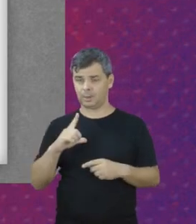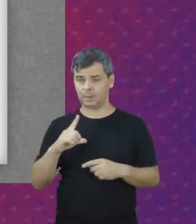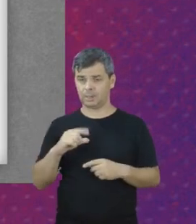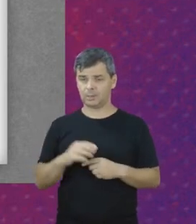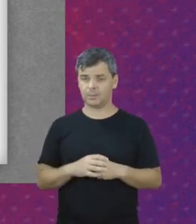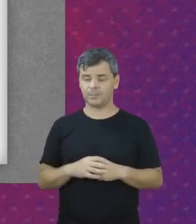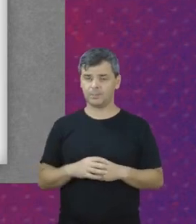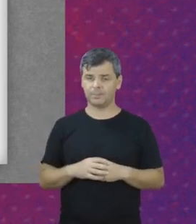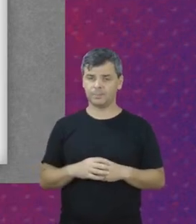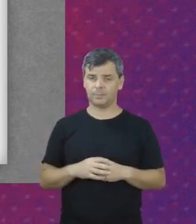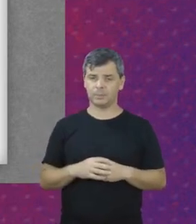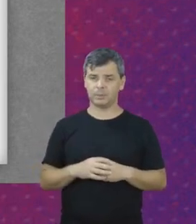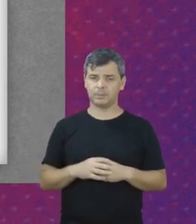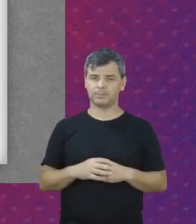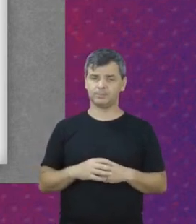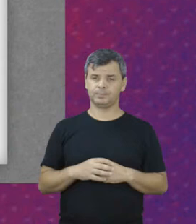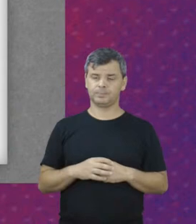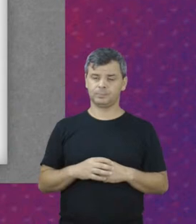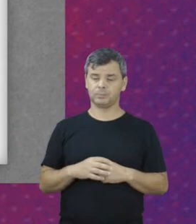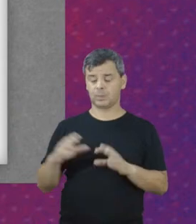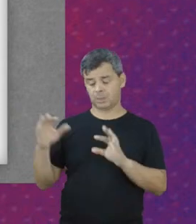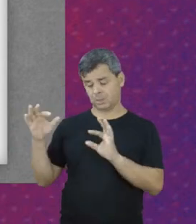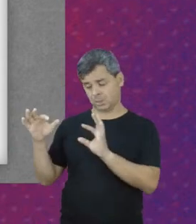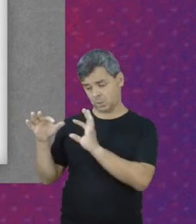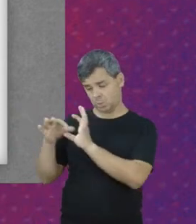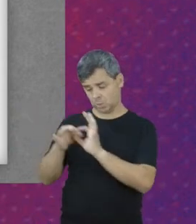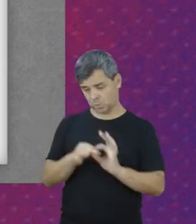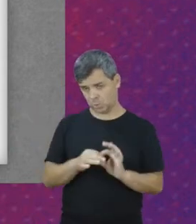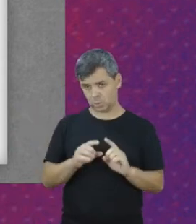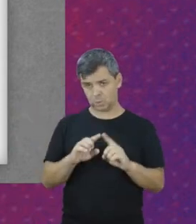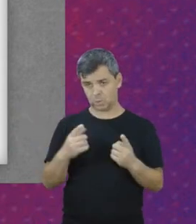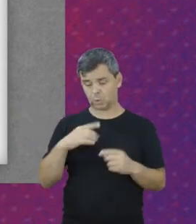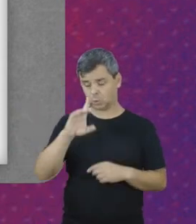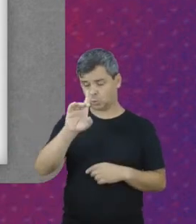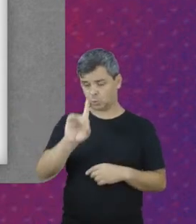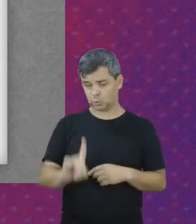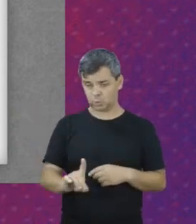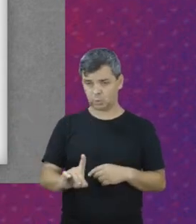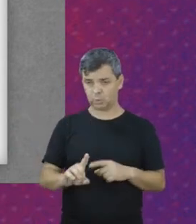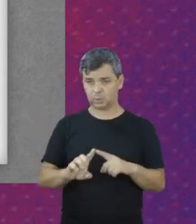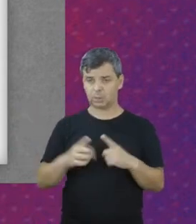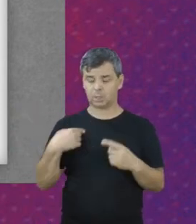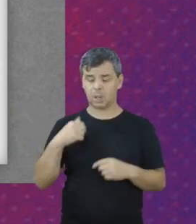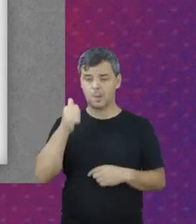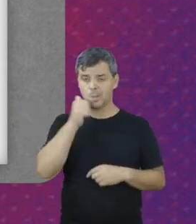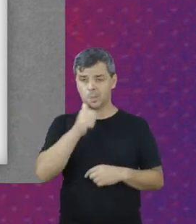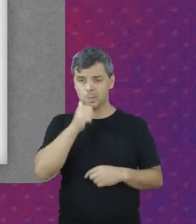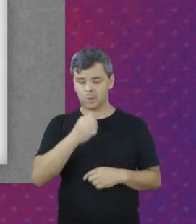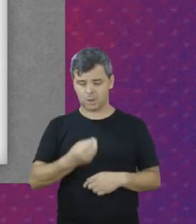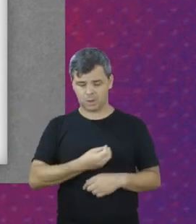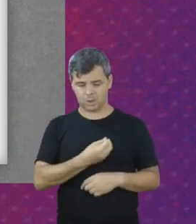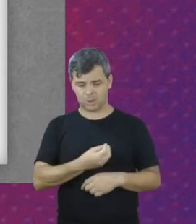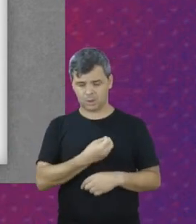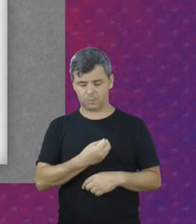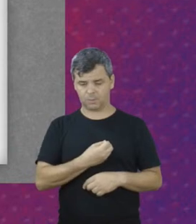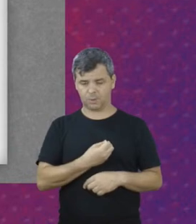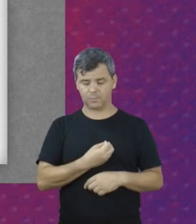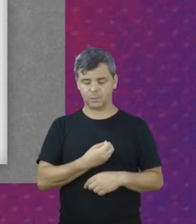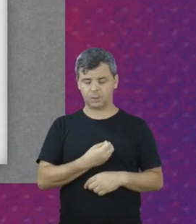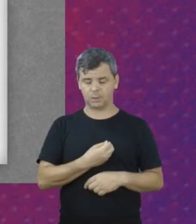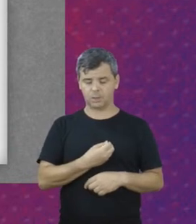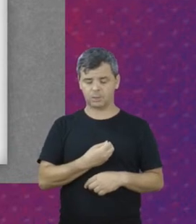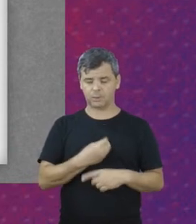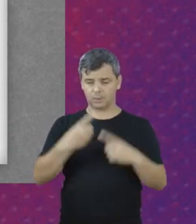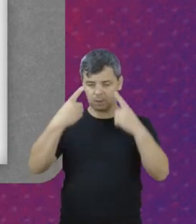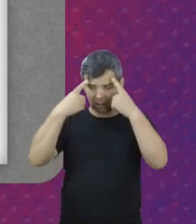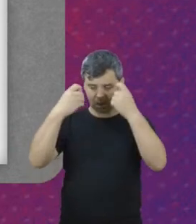sobre a questão é, contextualizando, né, os direitos das mulheres de viver uma vida sem violência, esses